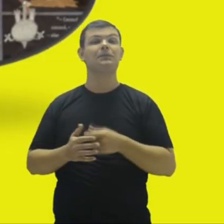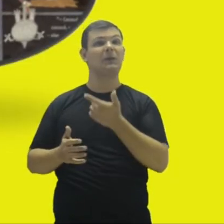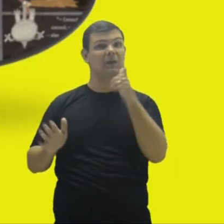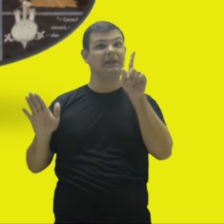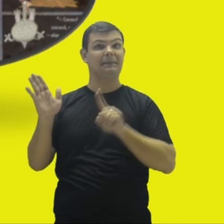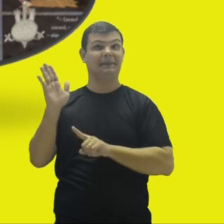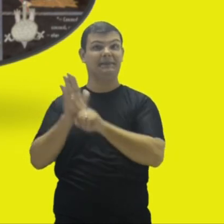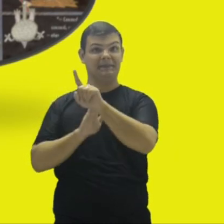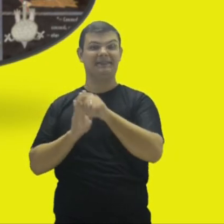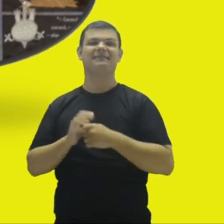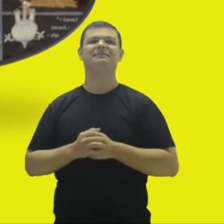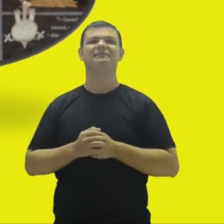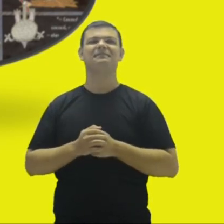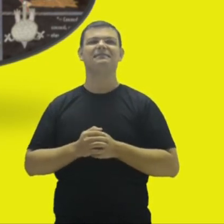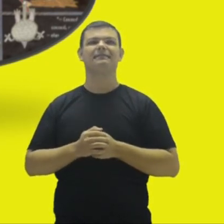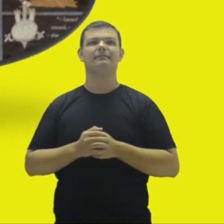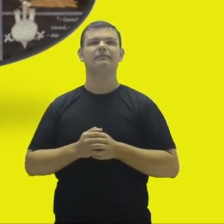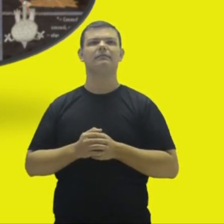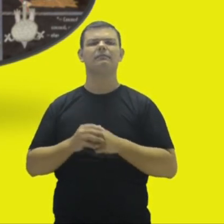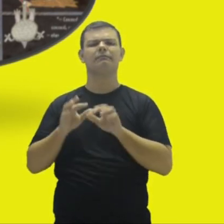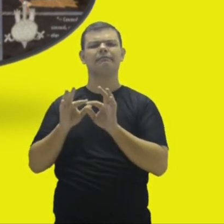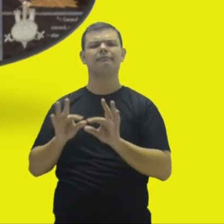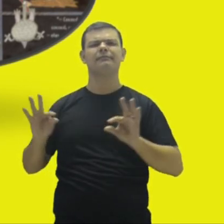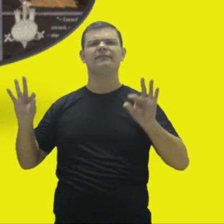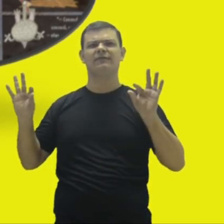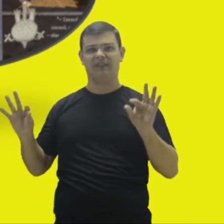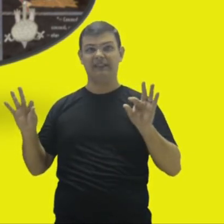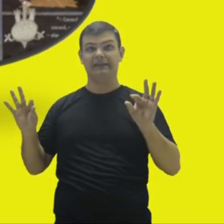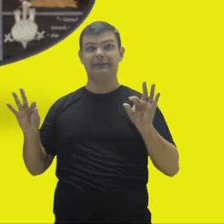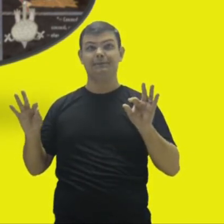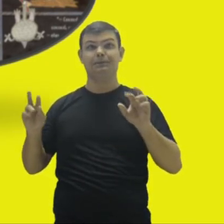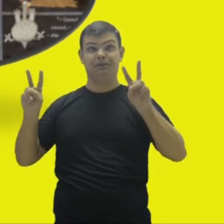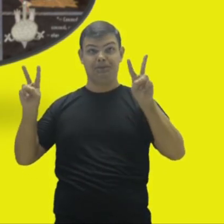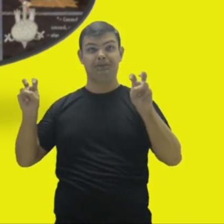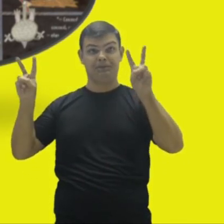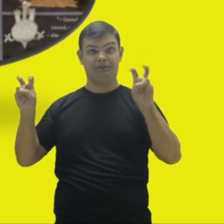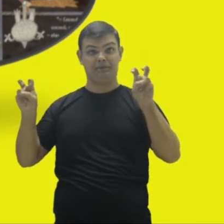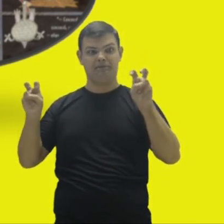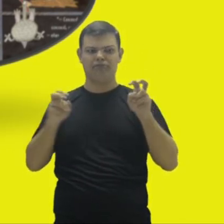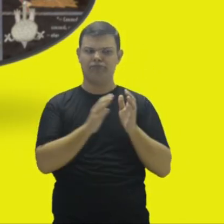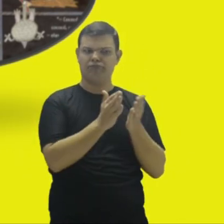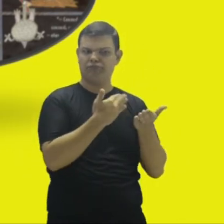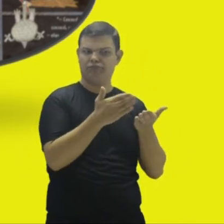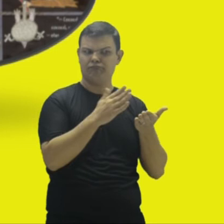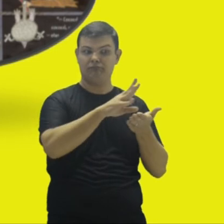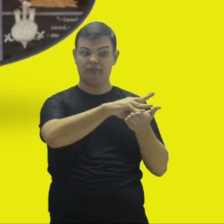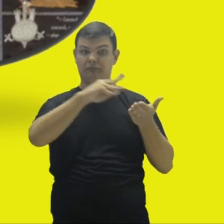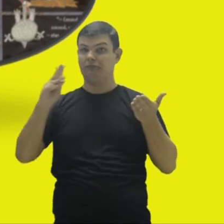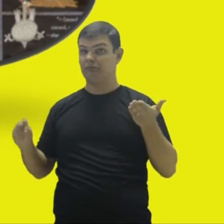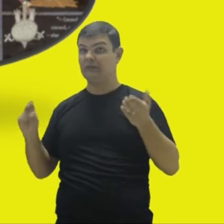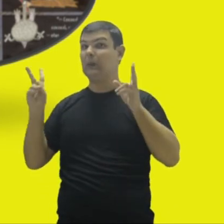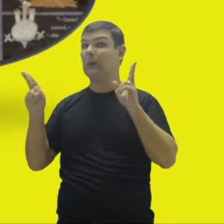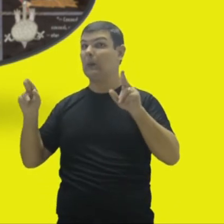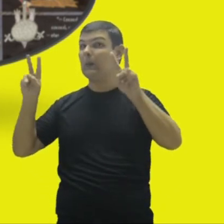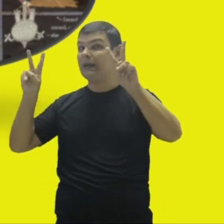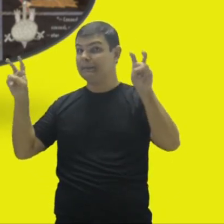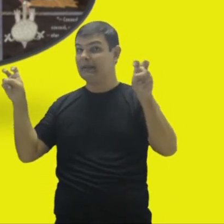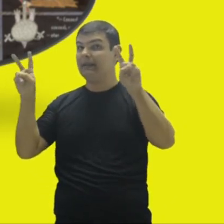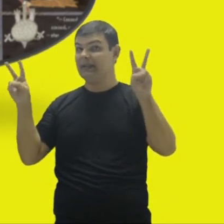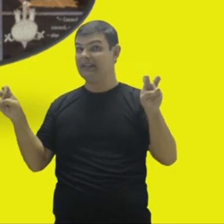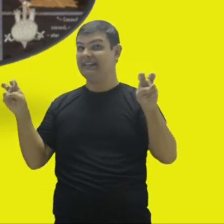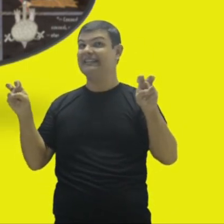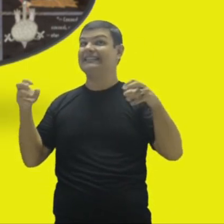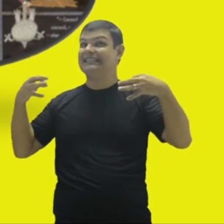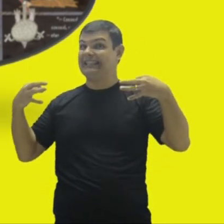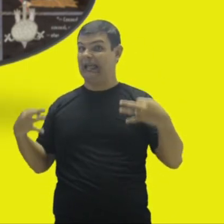Próxima questão. Olha só, no trecho, entre aspas, foi tirado lá do livro, exatamente como